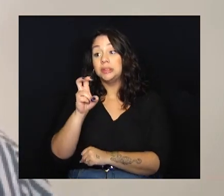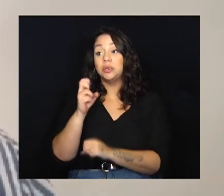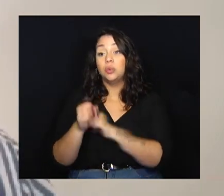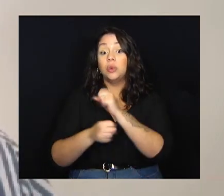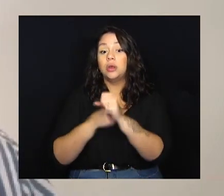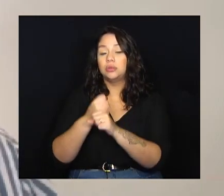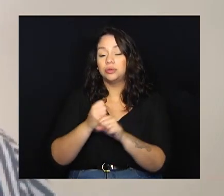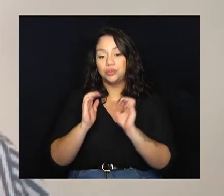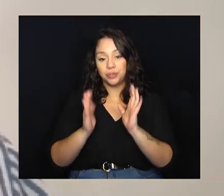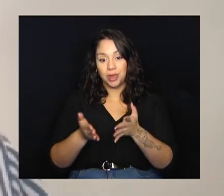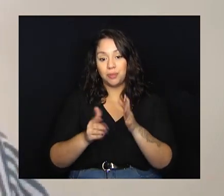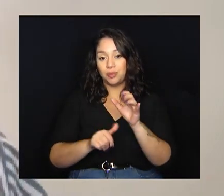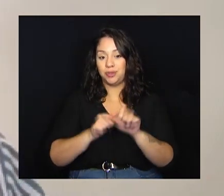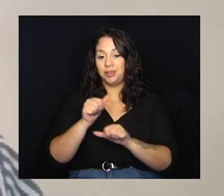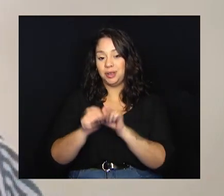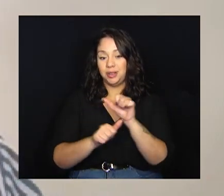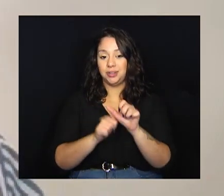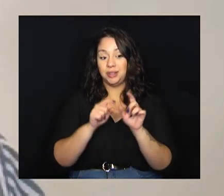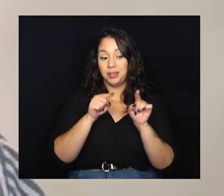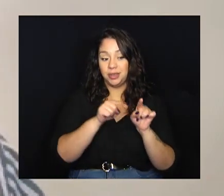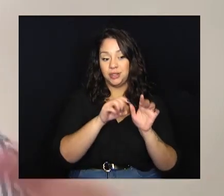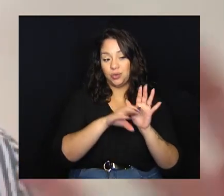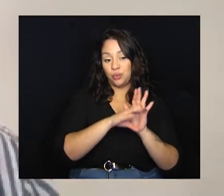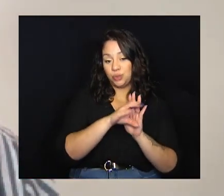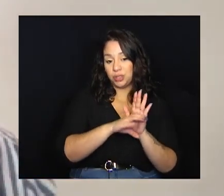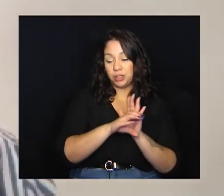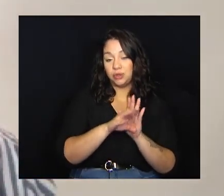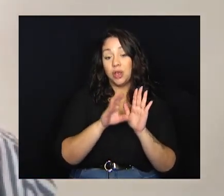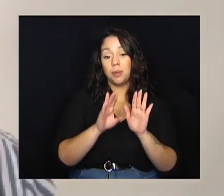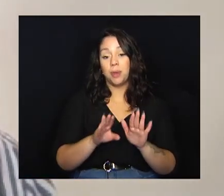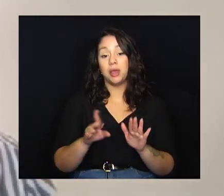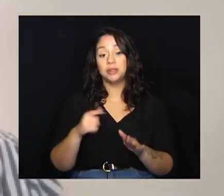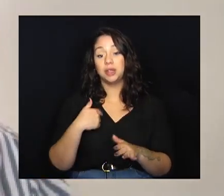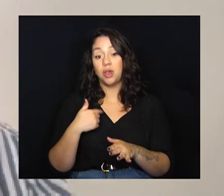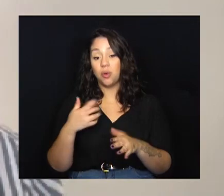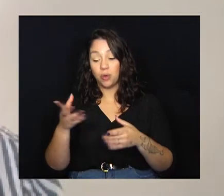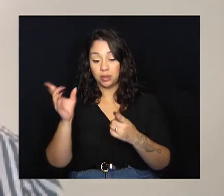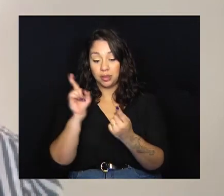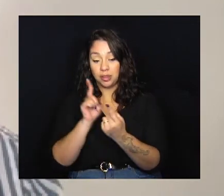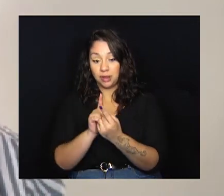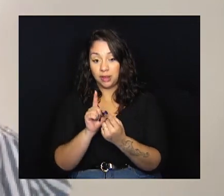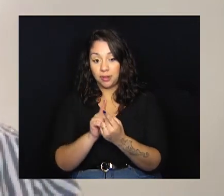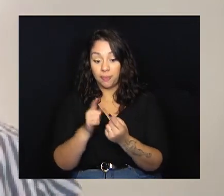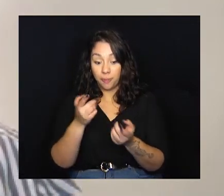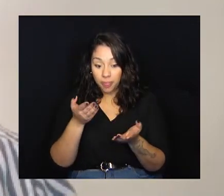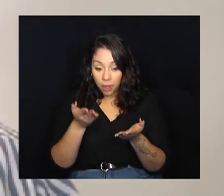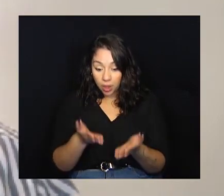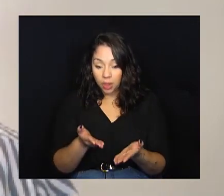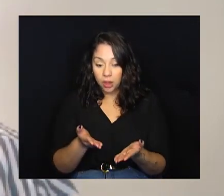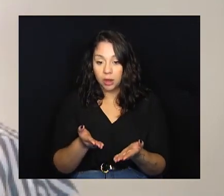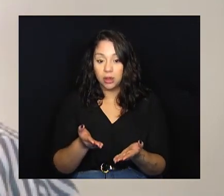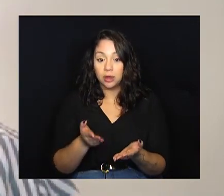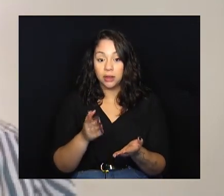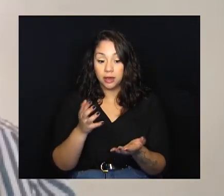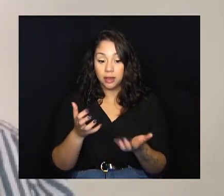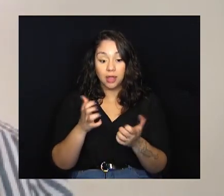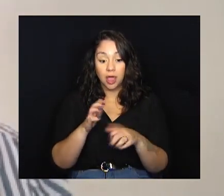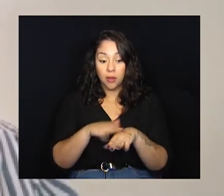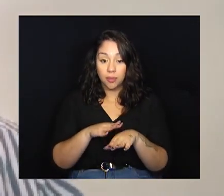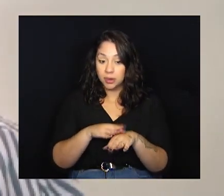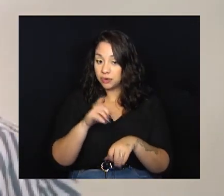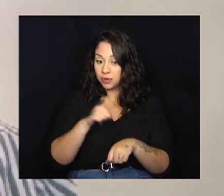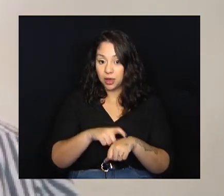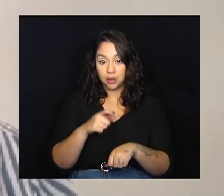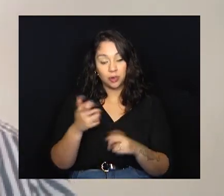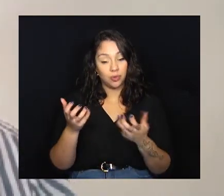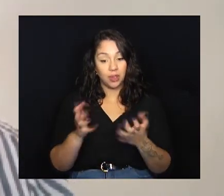tem uma mudança de paradigma então só que assim quando eu tô no meu consultório eu tô diante do paciente o paciente que é uma ação imediata ele